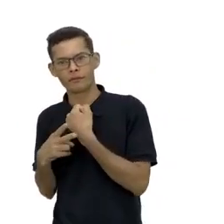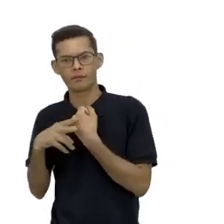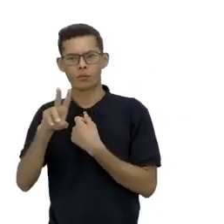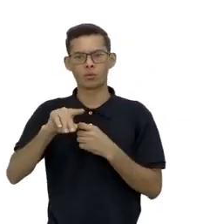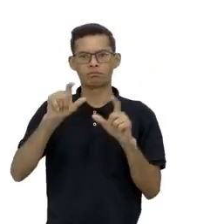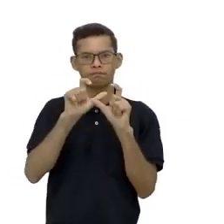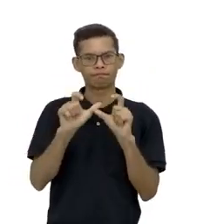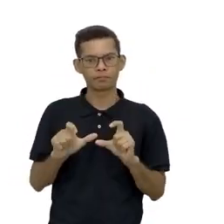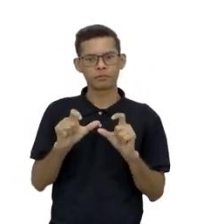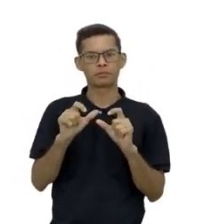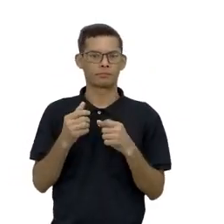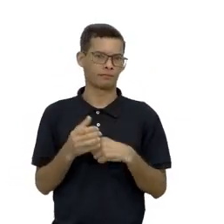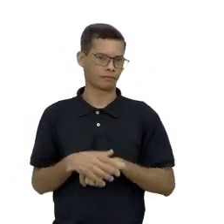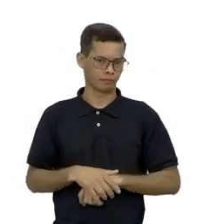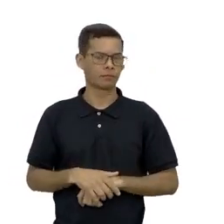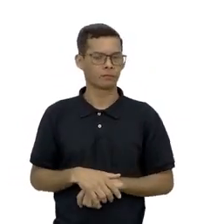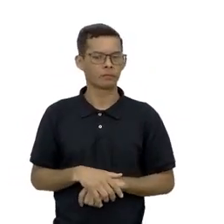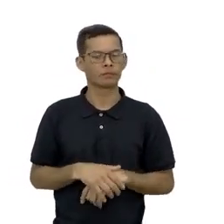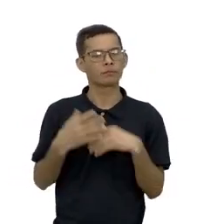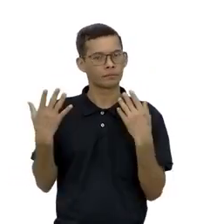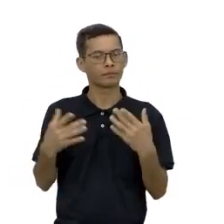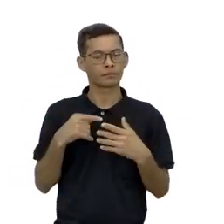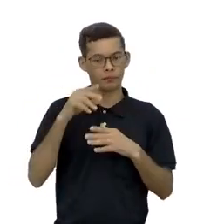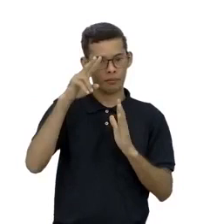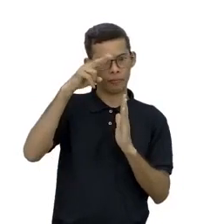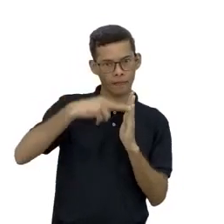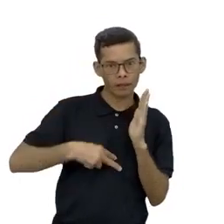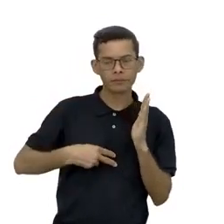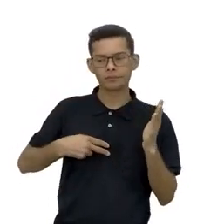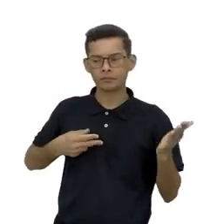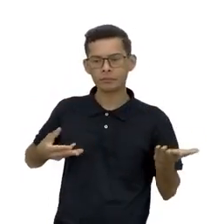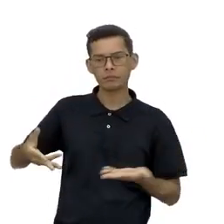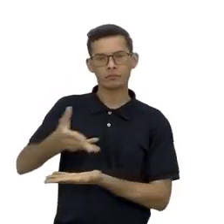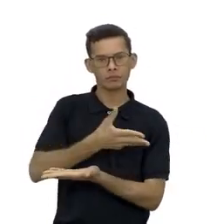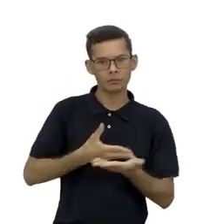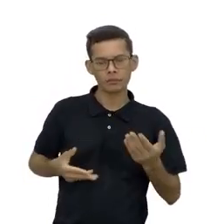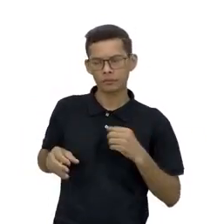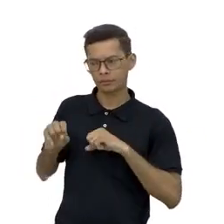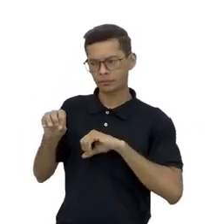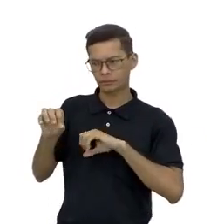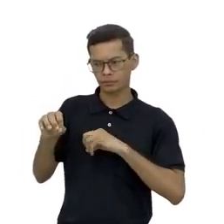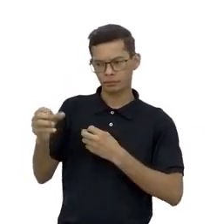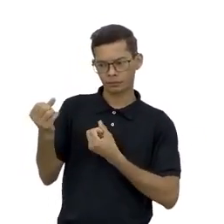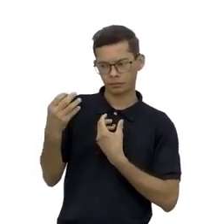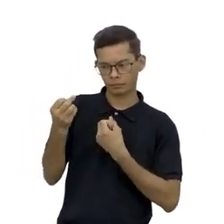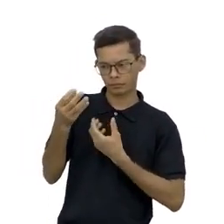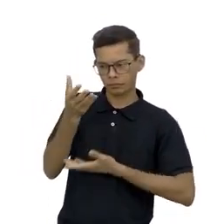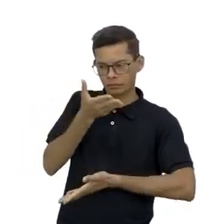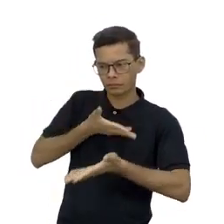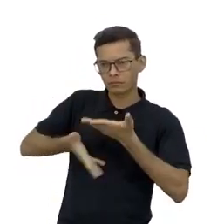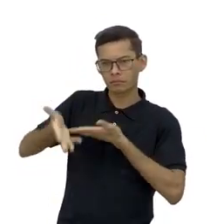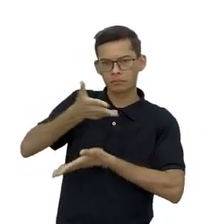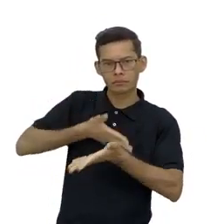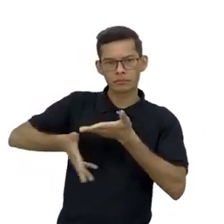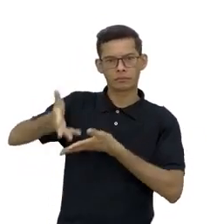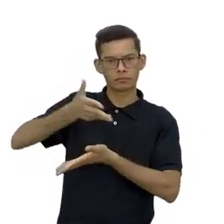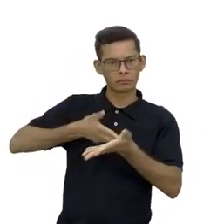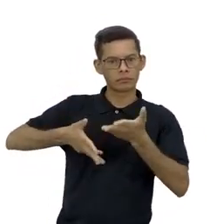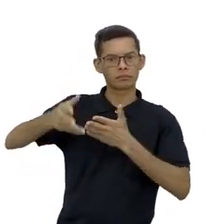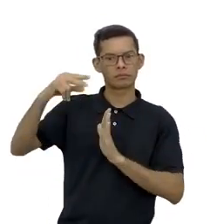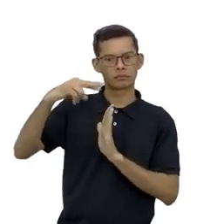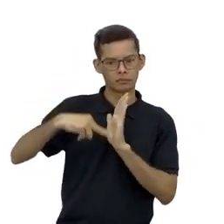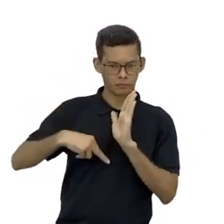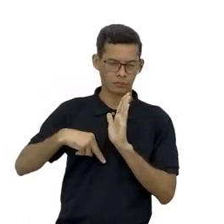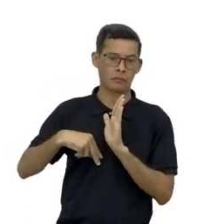Então, para que a leitura colaborativa ensine a ler, né, que é o que nós estamos dizendo aqui, né,